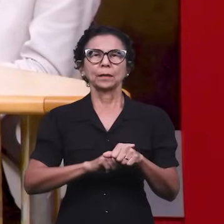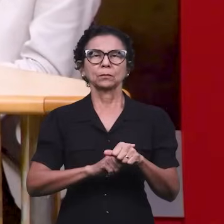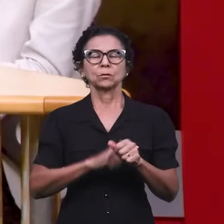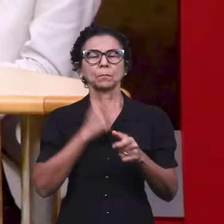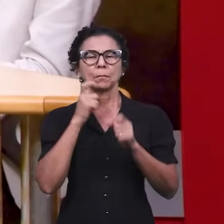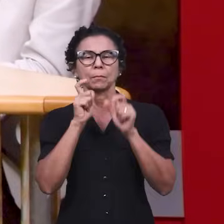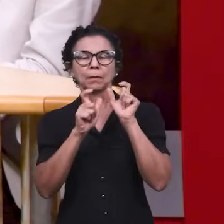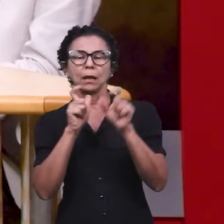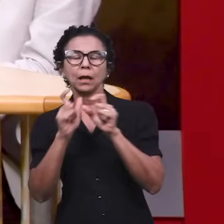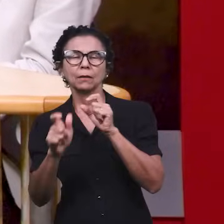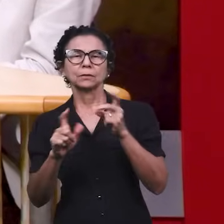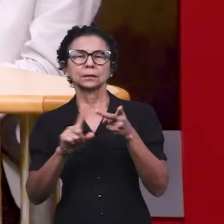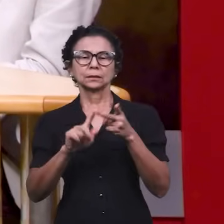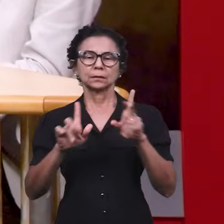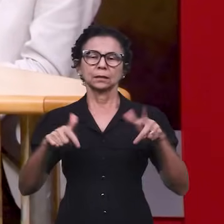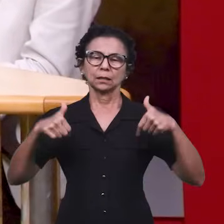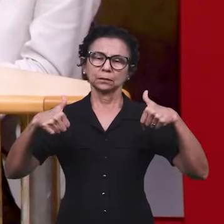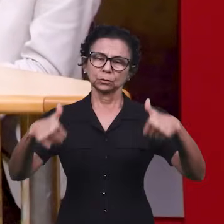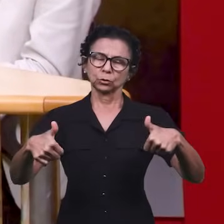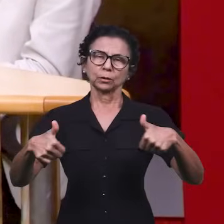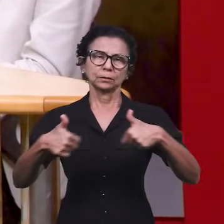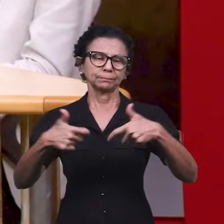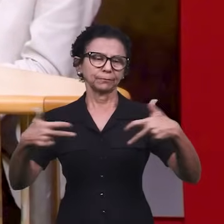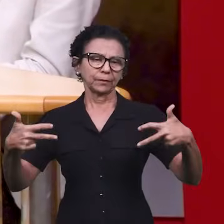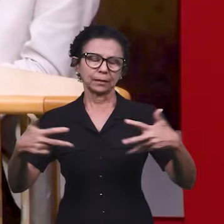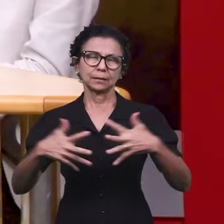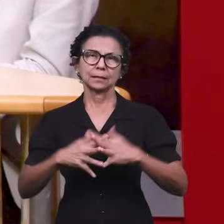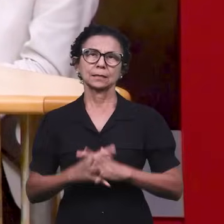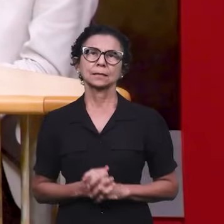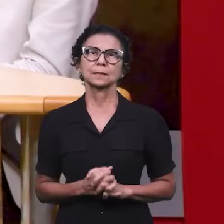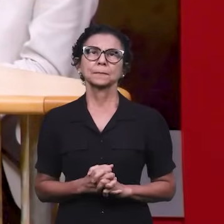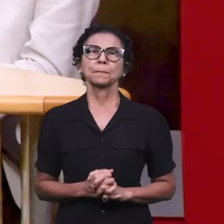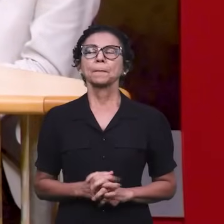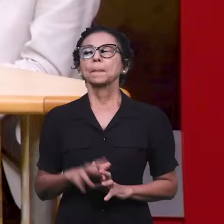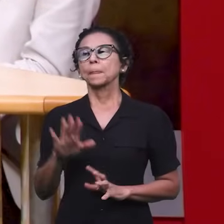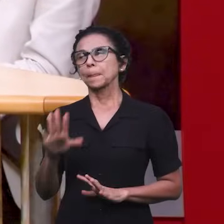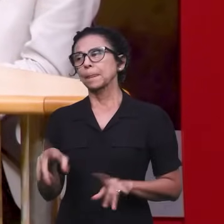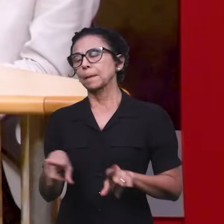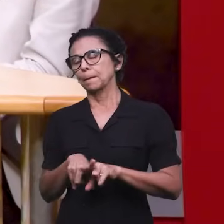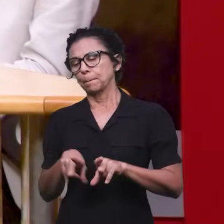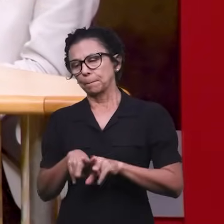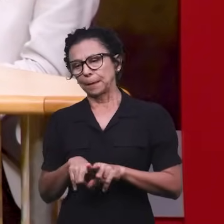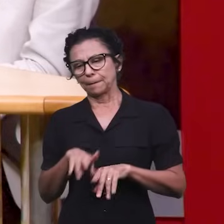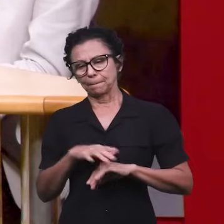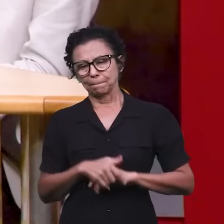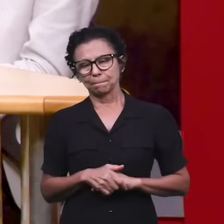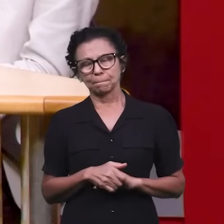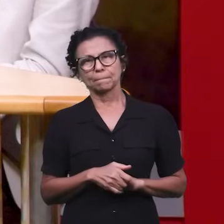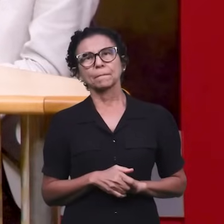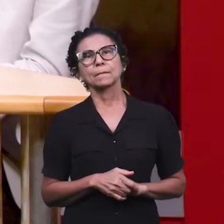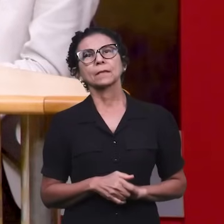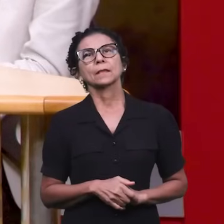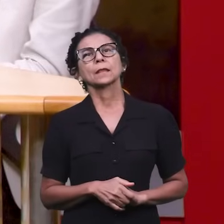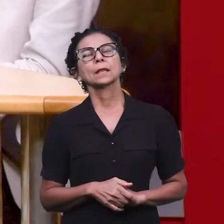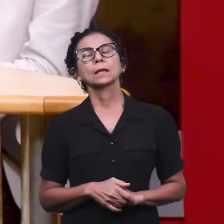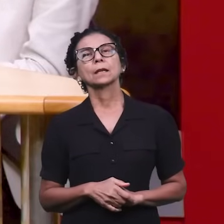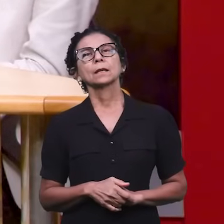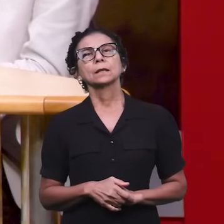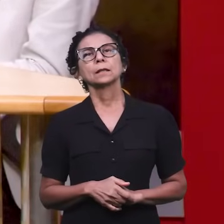até falar mais um pouquinho, Marcelo, sobre uma questão prática. Né? ainda no ponto do